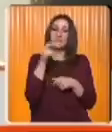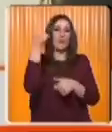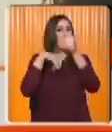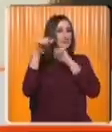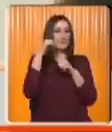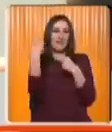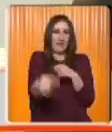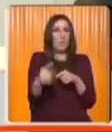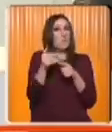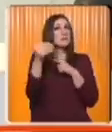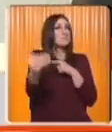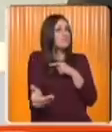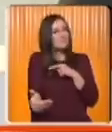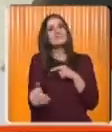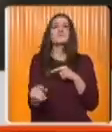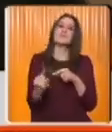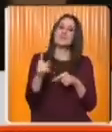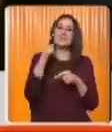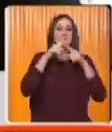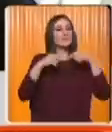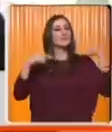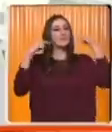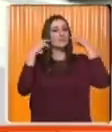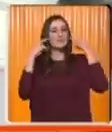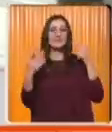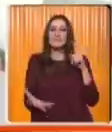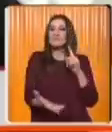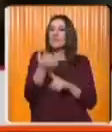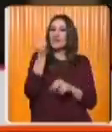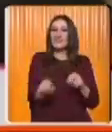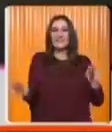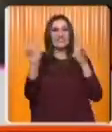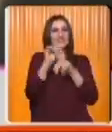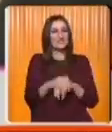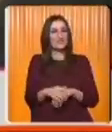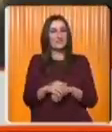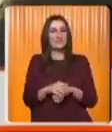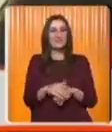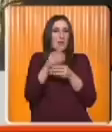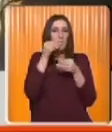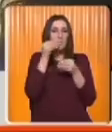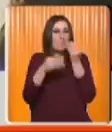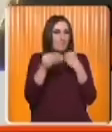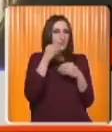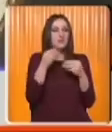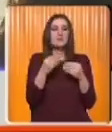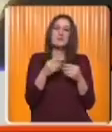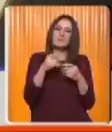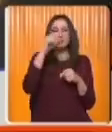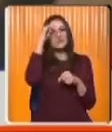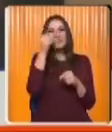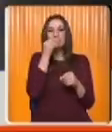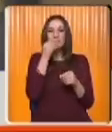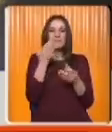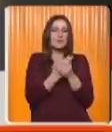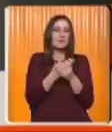está a ser operada, ou para a semana, e vai ganhar um sorriso que já não tem há muitos anos. É, já me custa. Comer é uma carga de trabalho. Se for